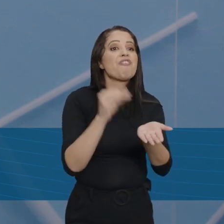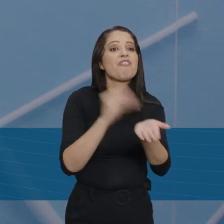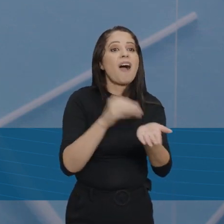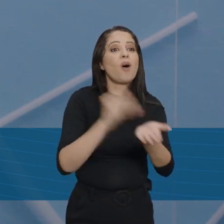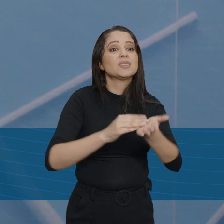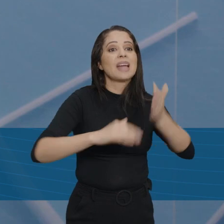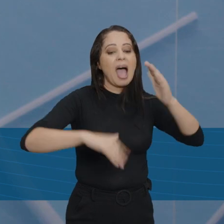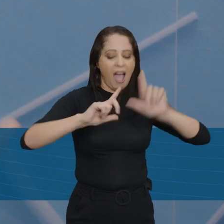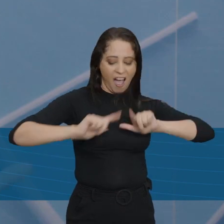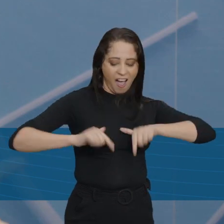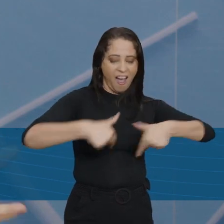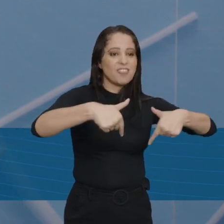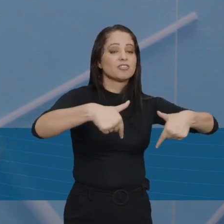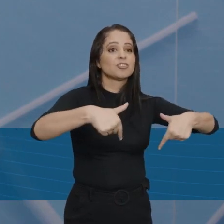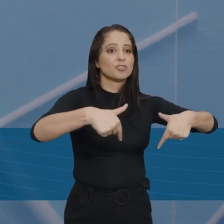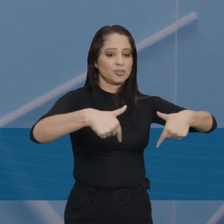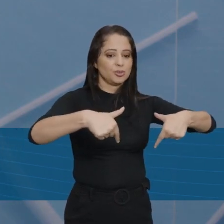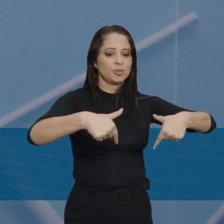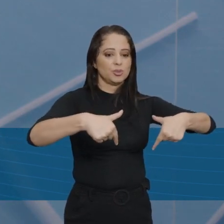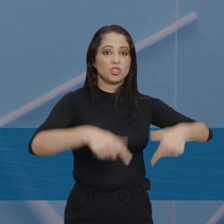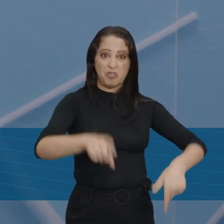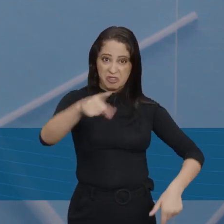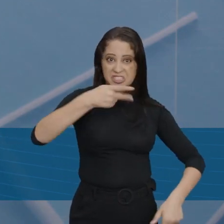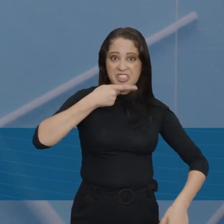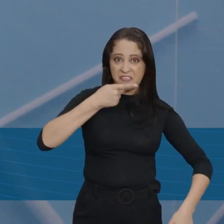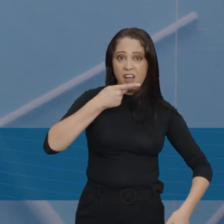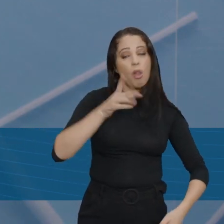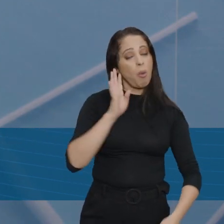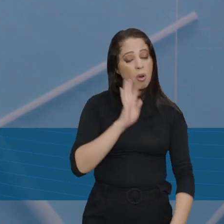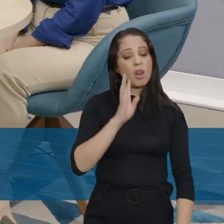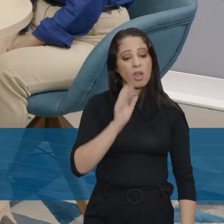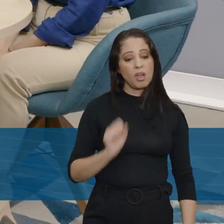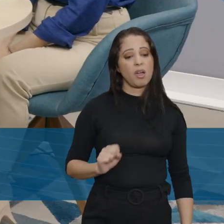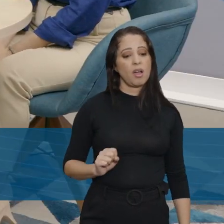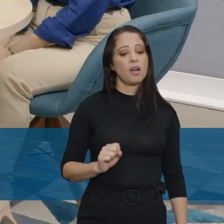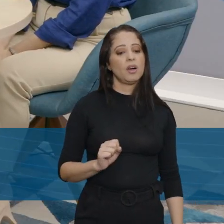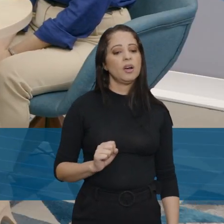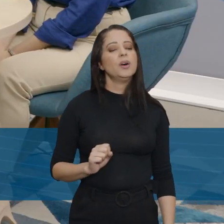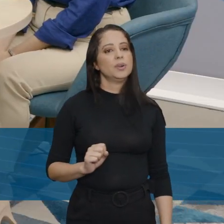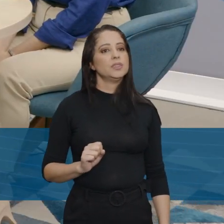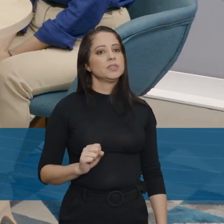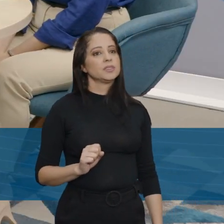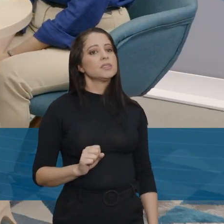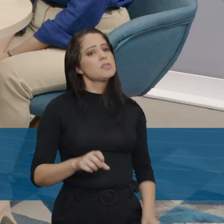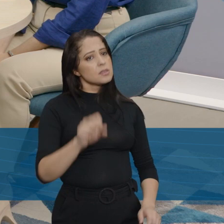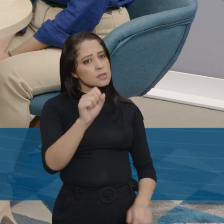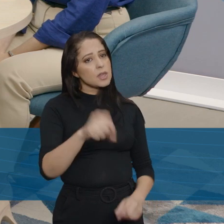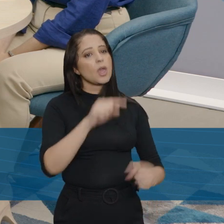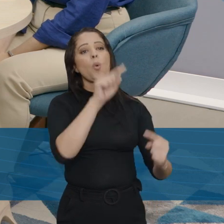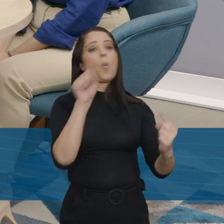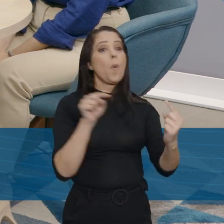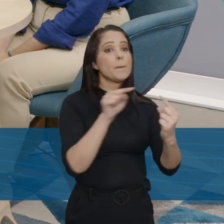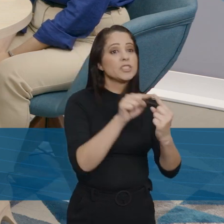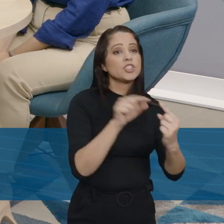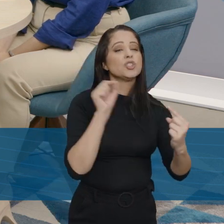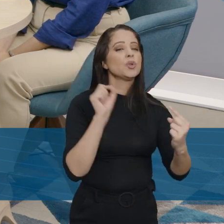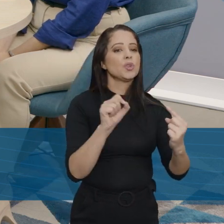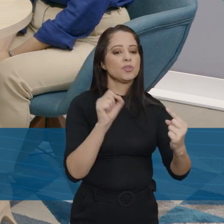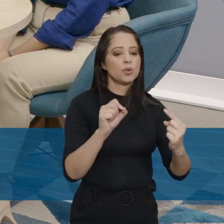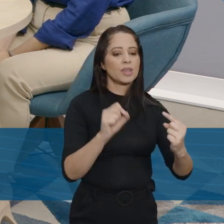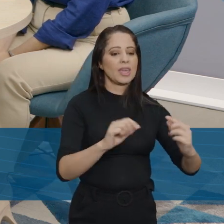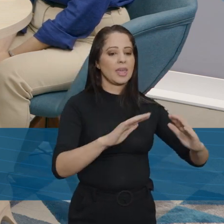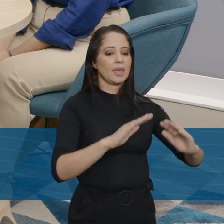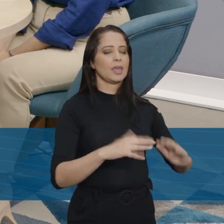Porque está faltando prática, né? É muito legal isso que você falou, né, Letícia? Que eu acho que o caminho é esse,